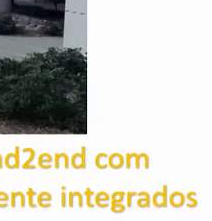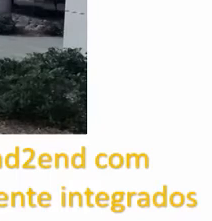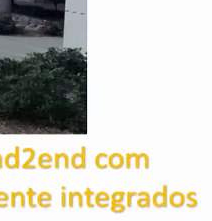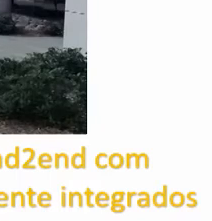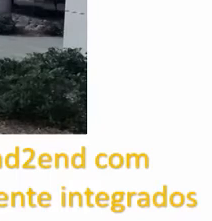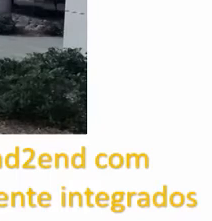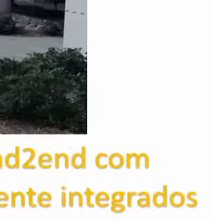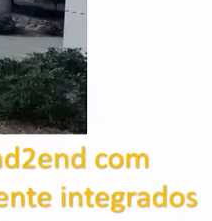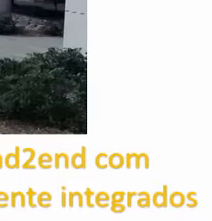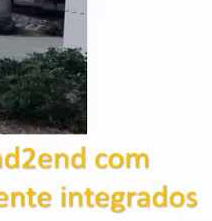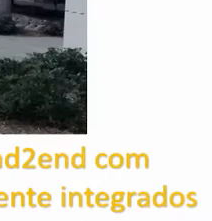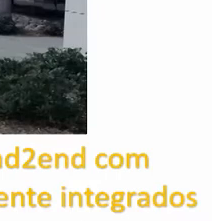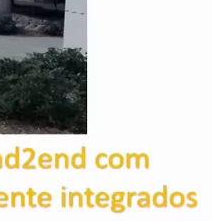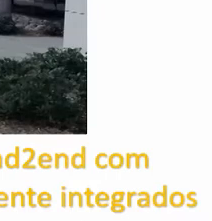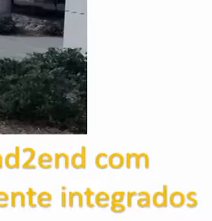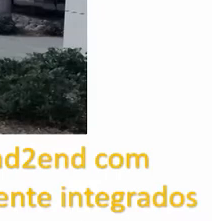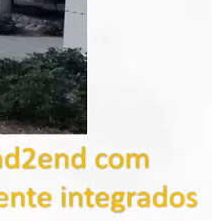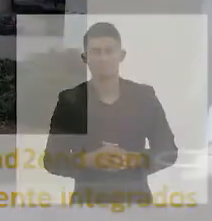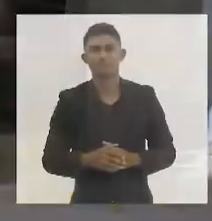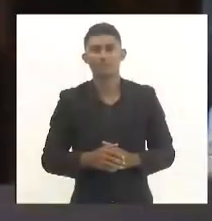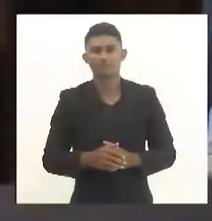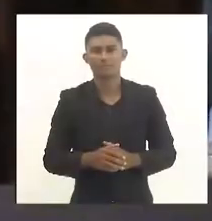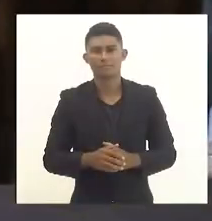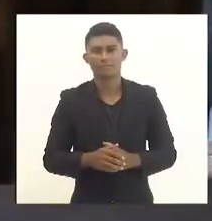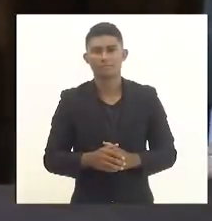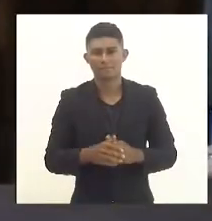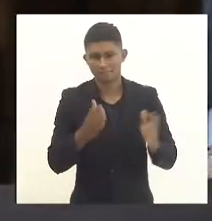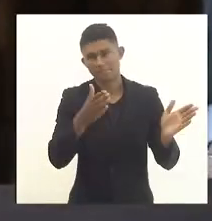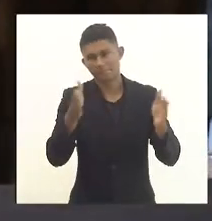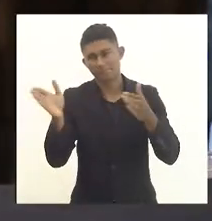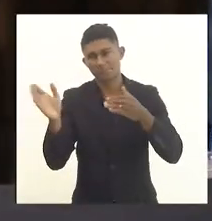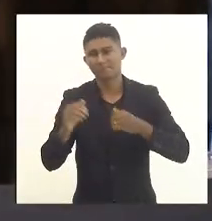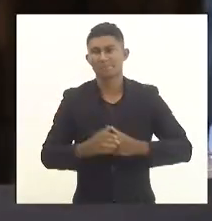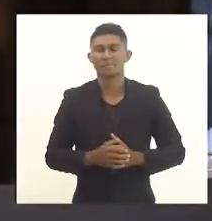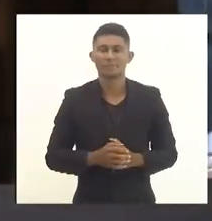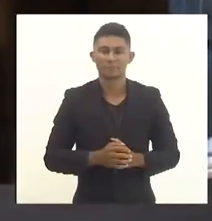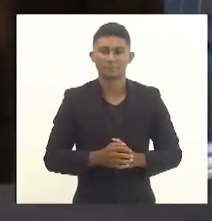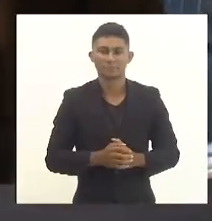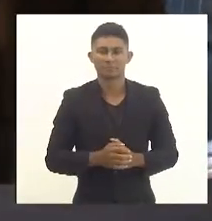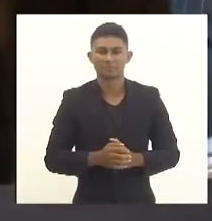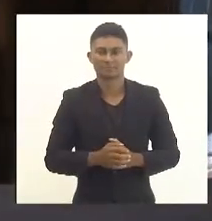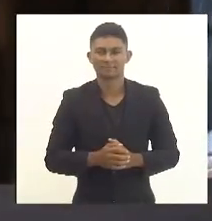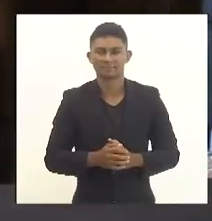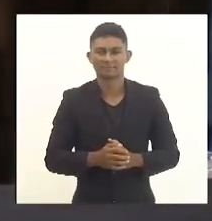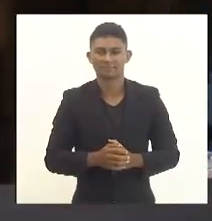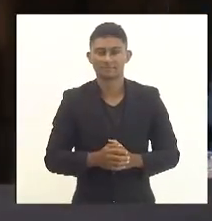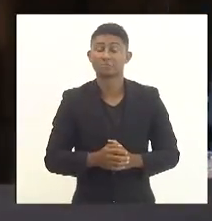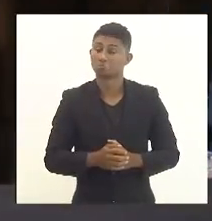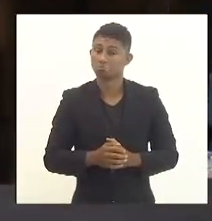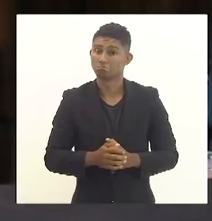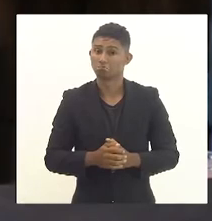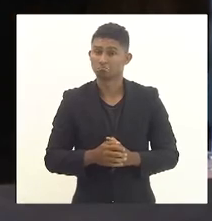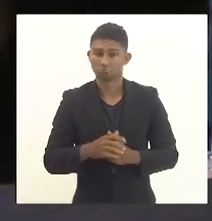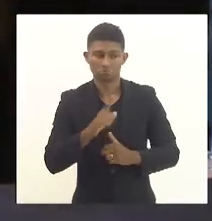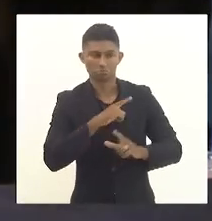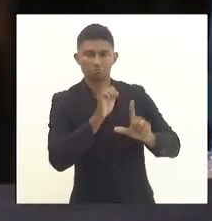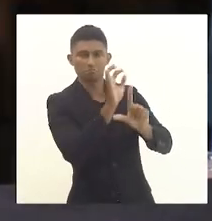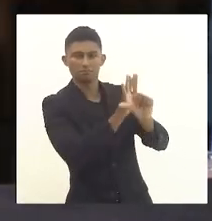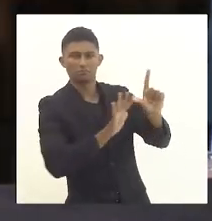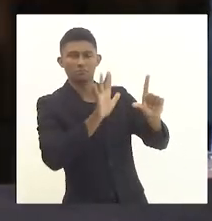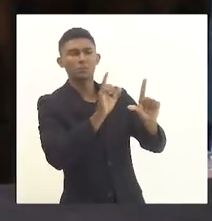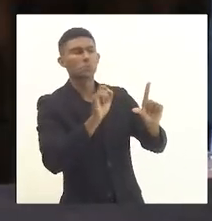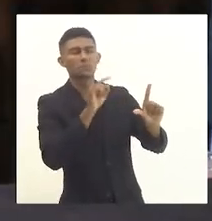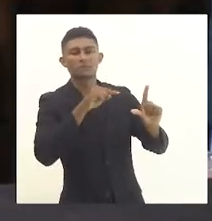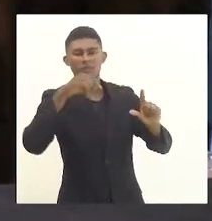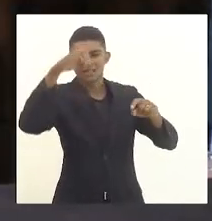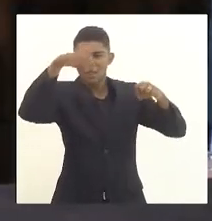colocar, agora tem o 5G também. Pode passar, por favor. Então, a plataforma ela envolve controle de iluminação,